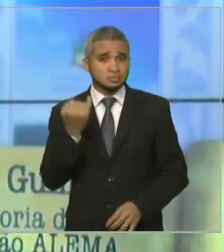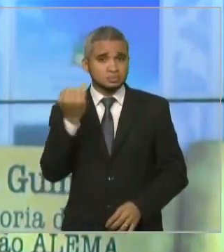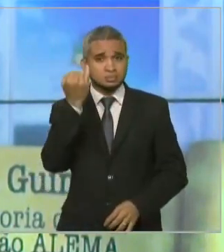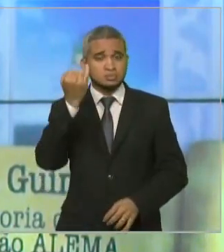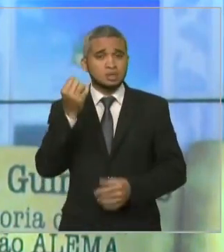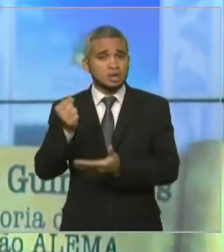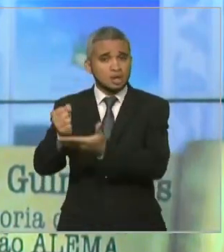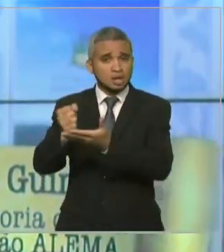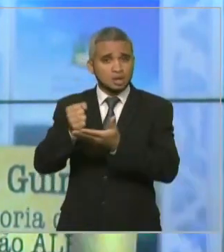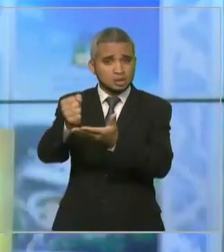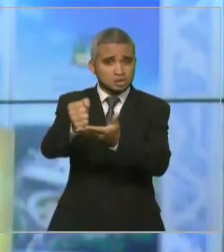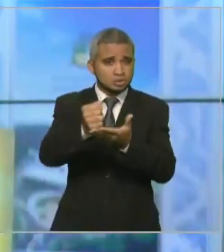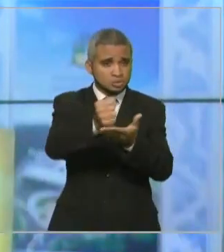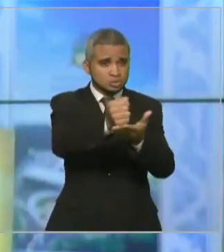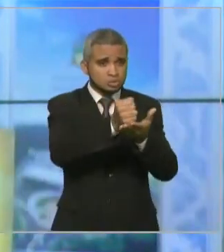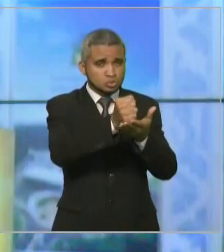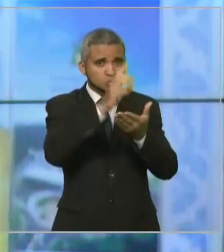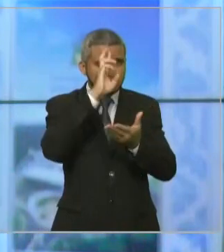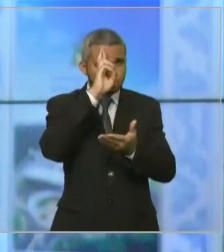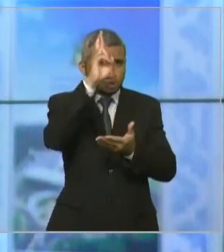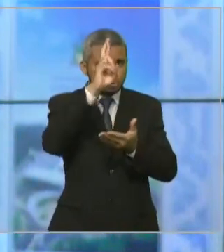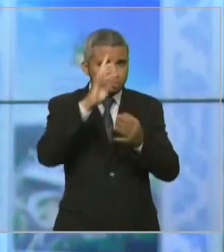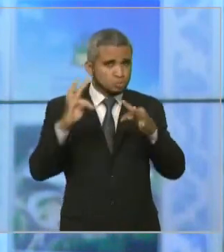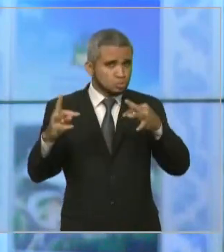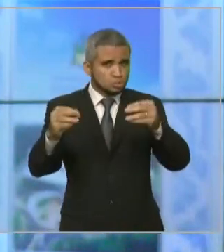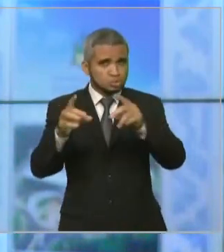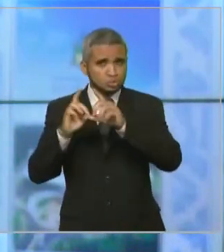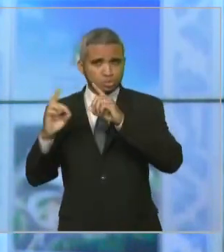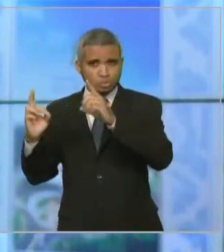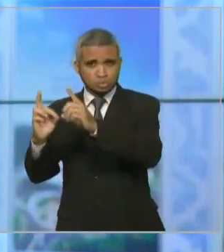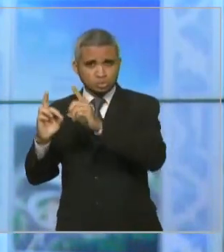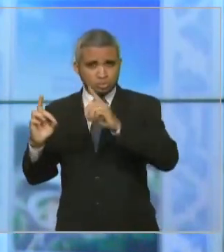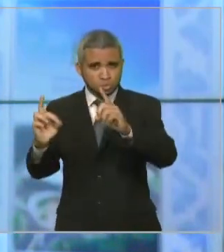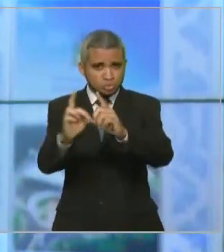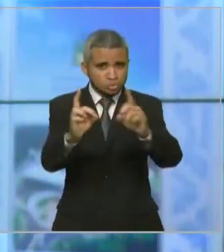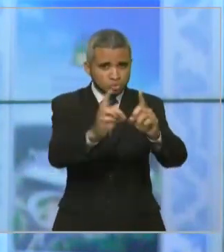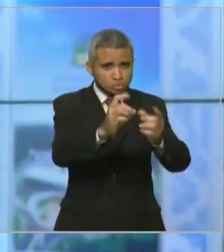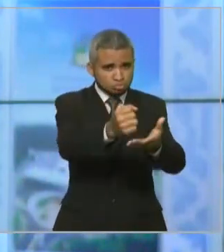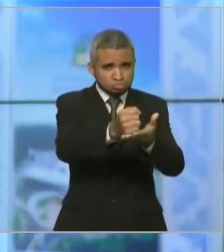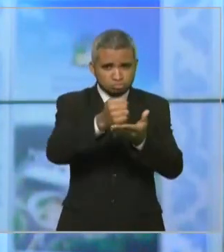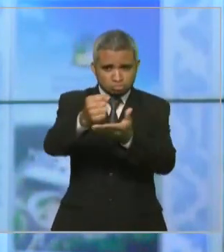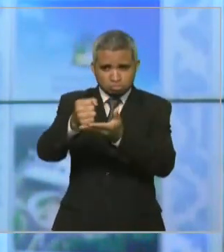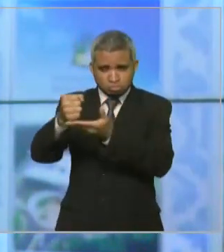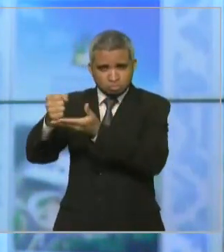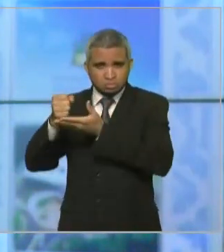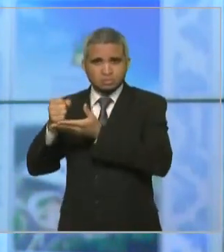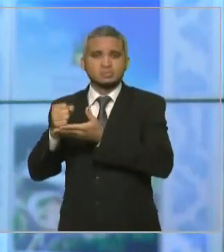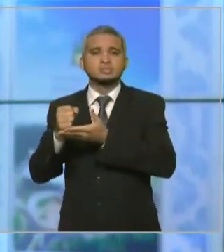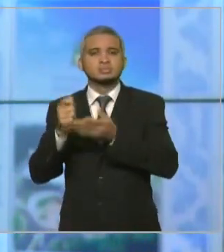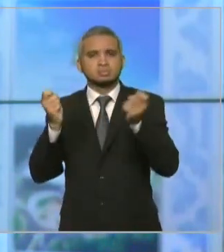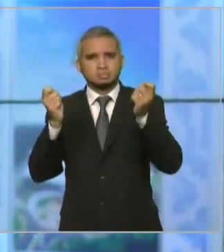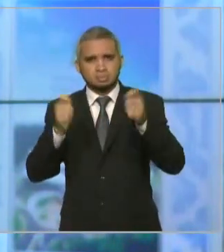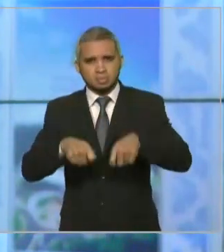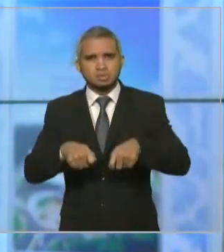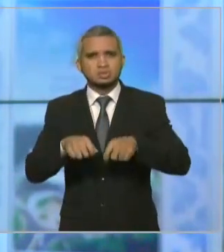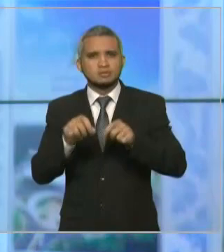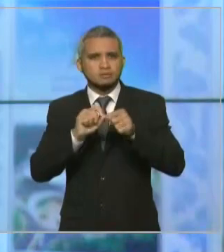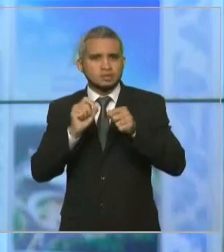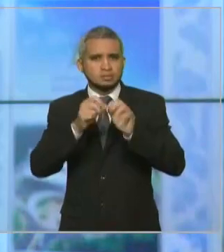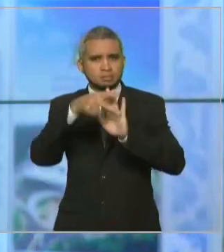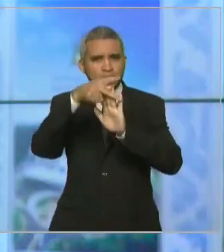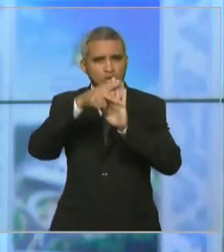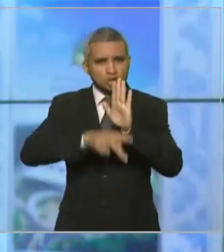as diretorias para que esse projeto ele pudesse ser executado de uma forma plena.